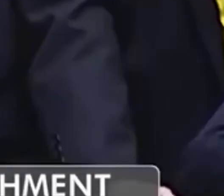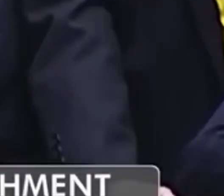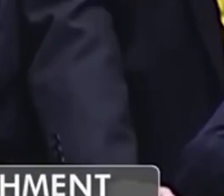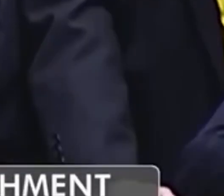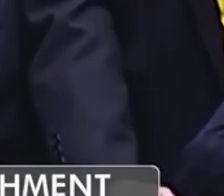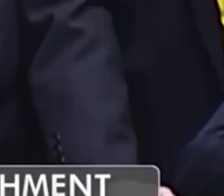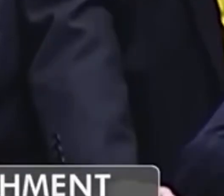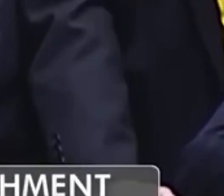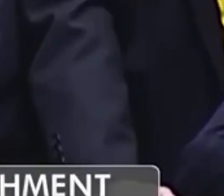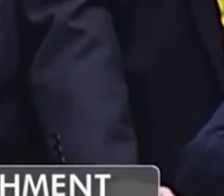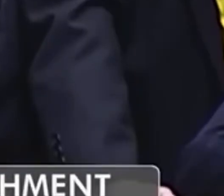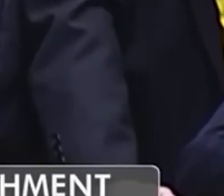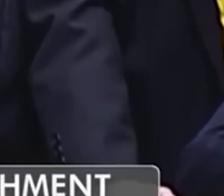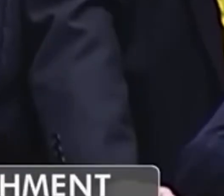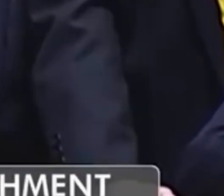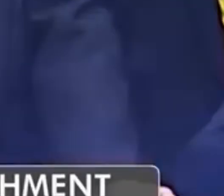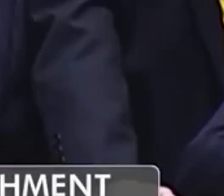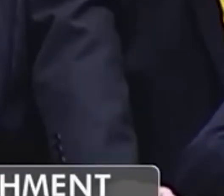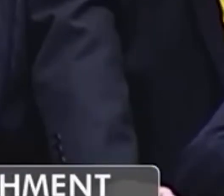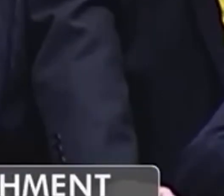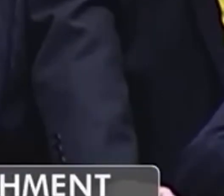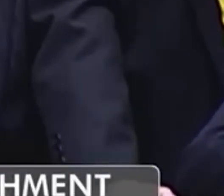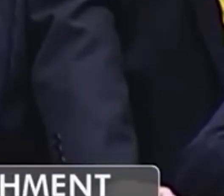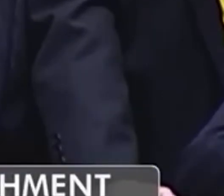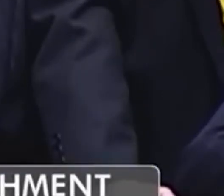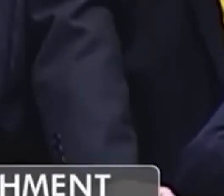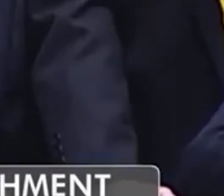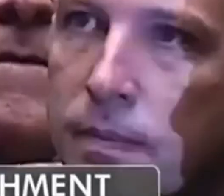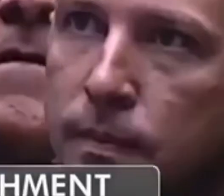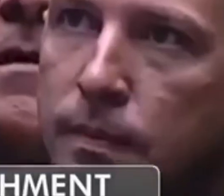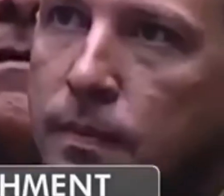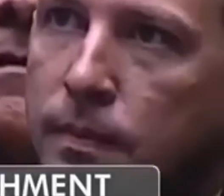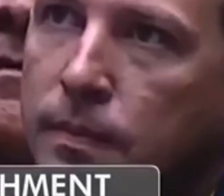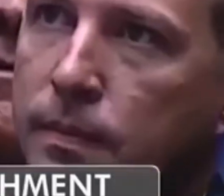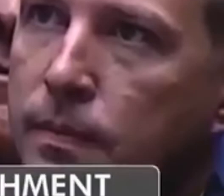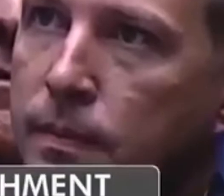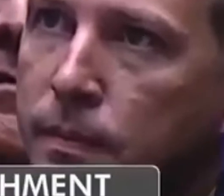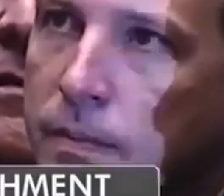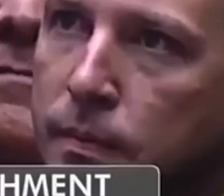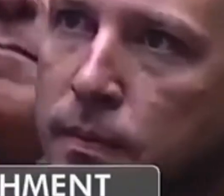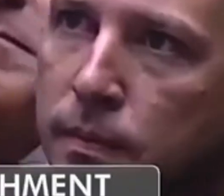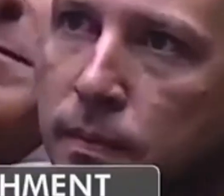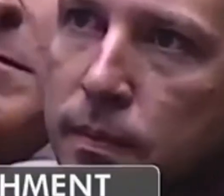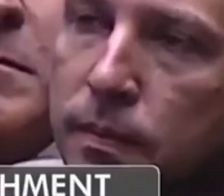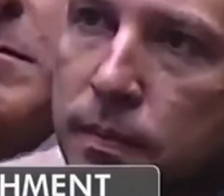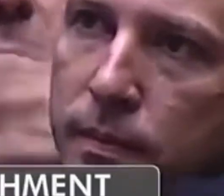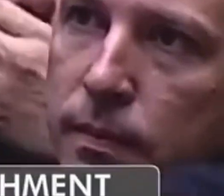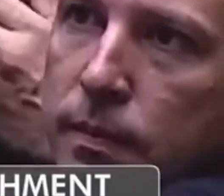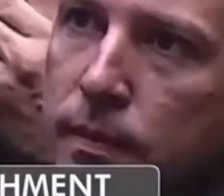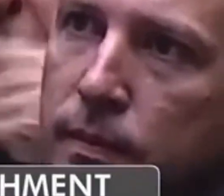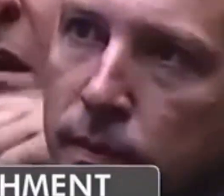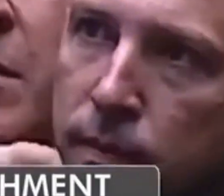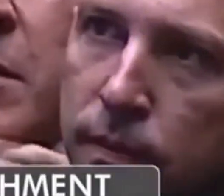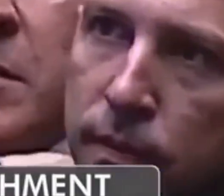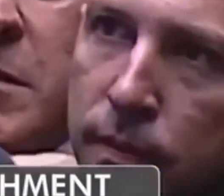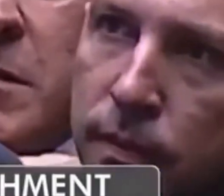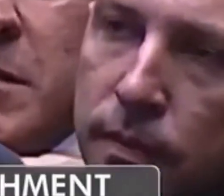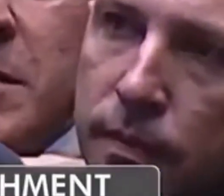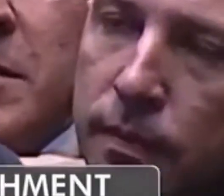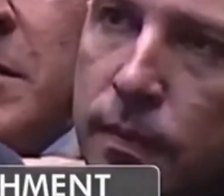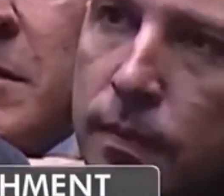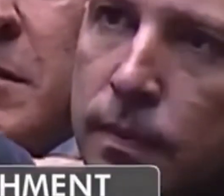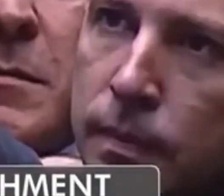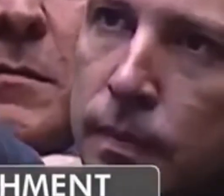Quanta honra! Por favor! Quanta honra aqui. O destino me reservou de poder!